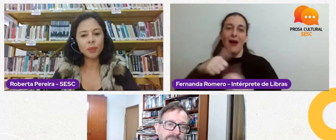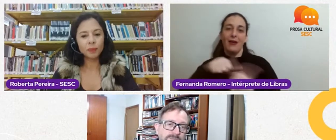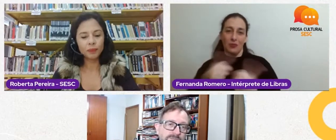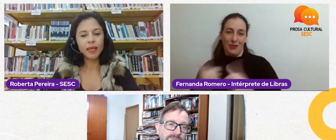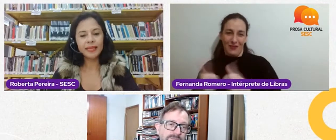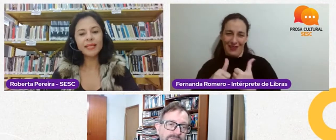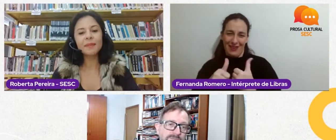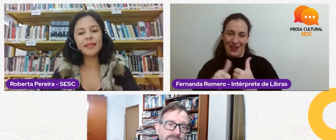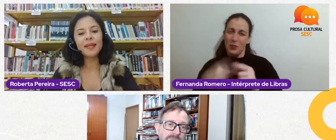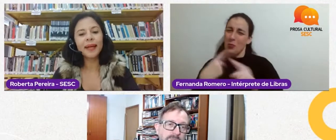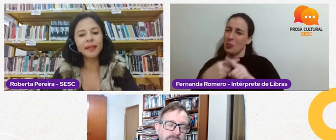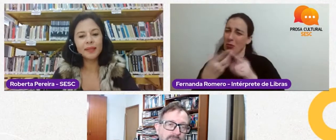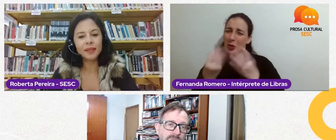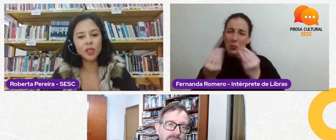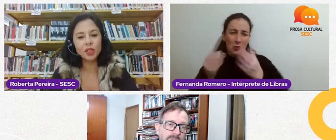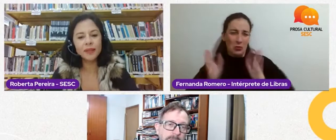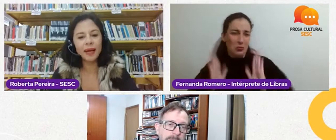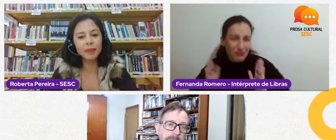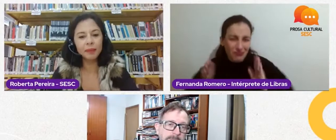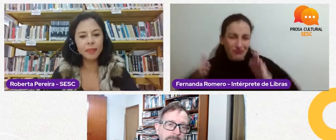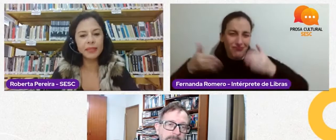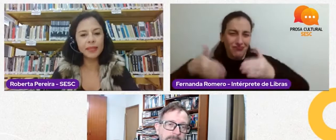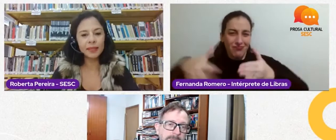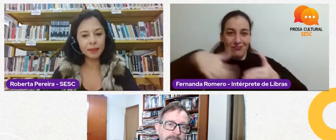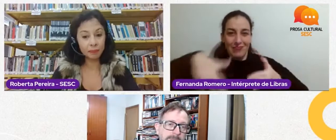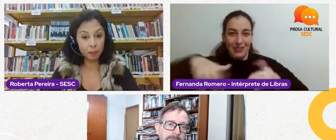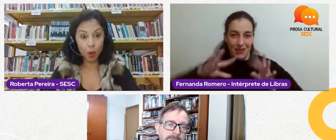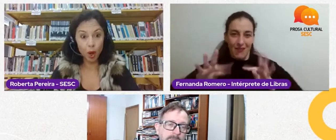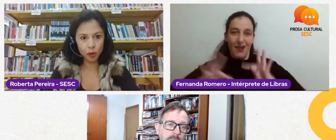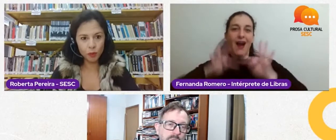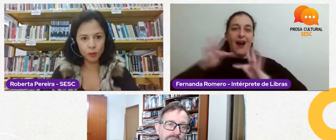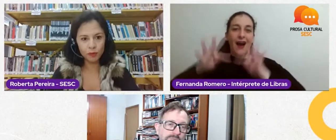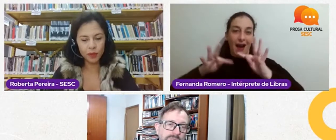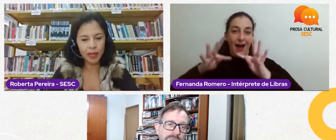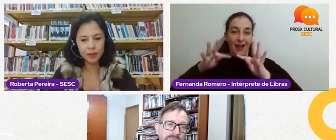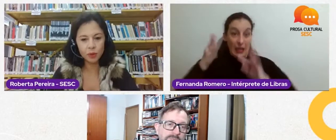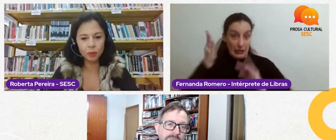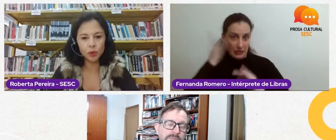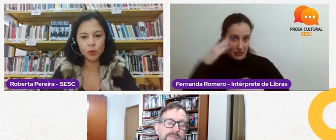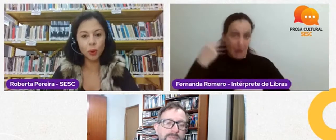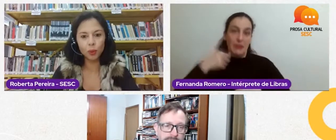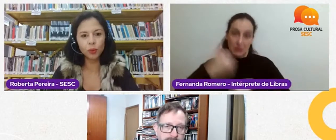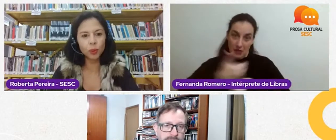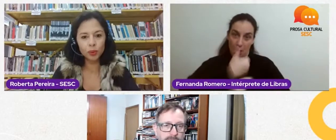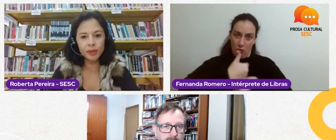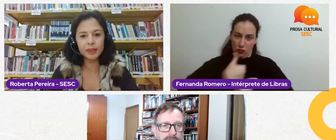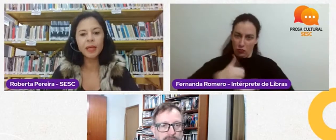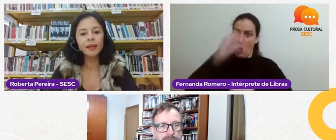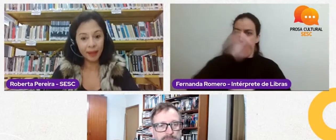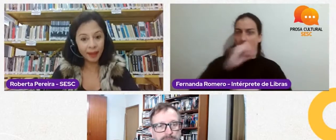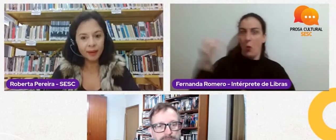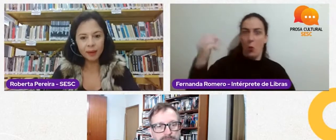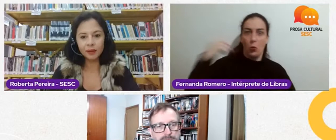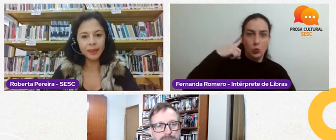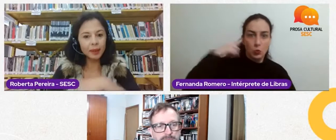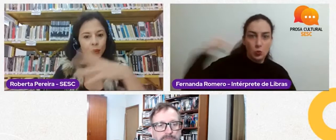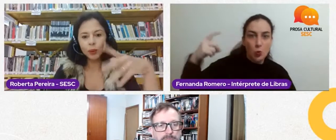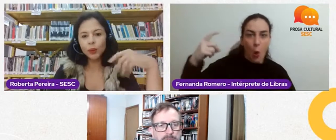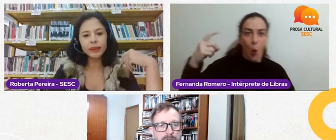técnicas as áreas mais técnicas que a gente sabe que precisa ter ótimos profissionais, como som, luz,